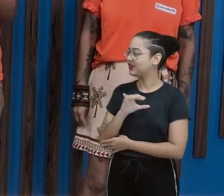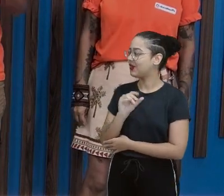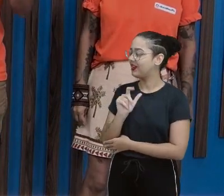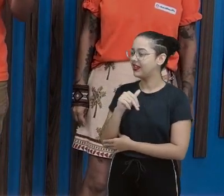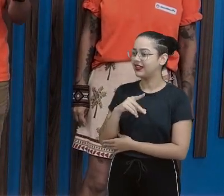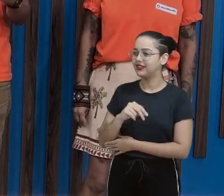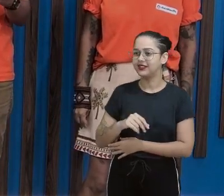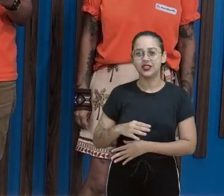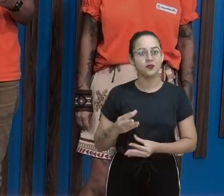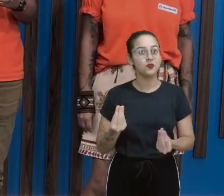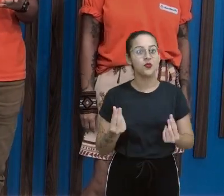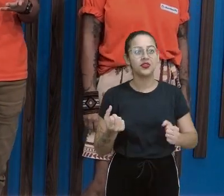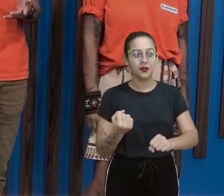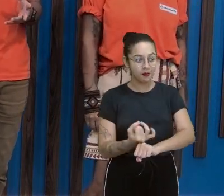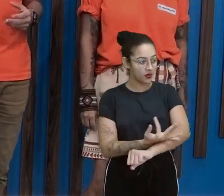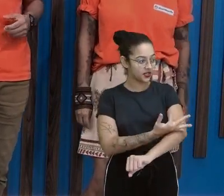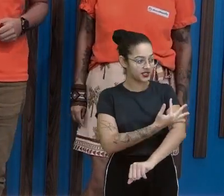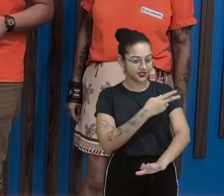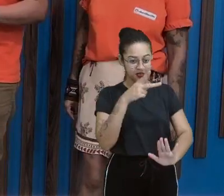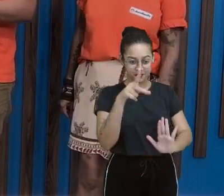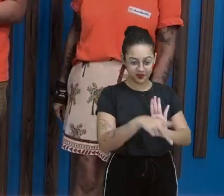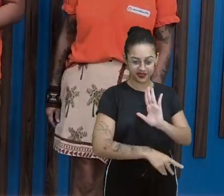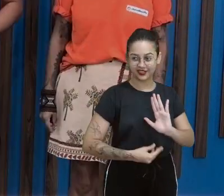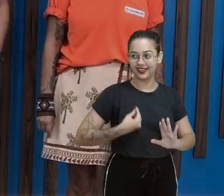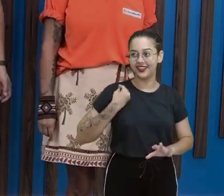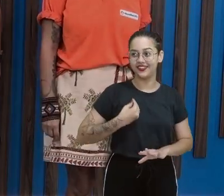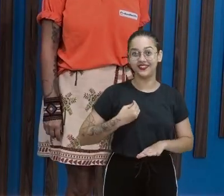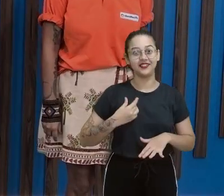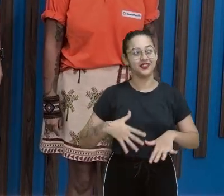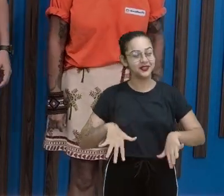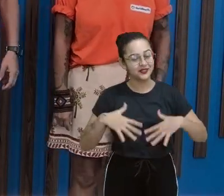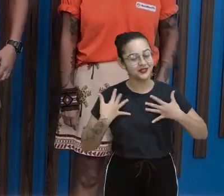Que quantas emoções nesse projeto de Oh! vida!